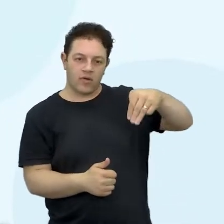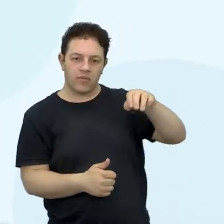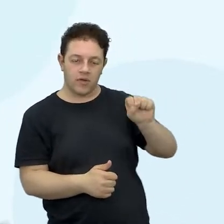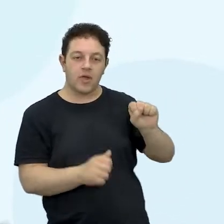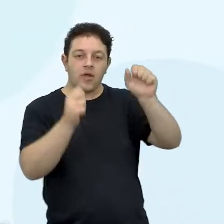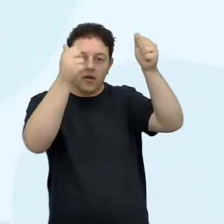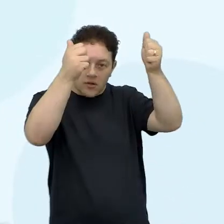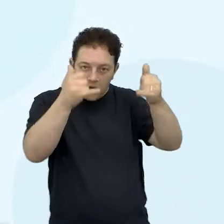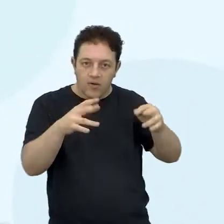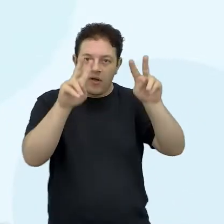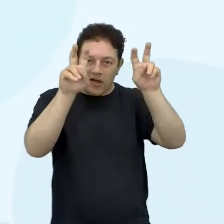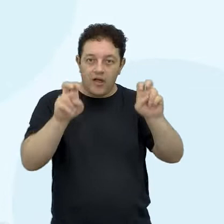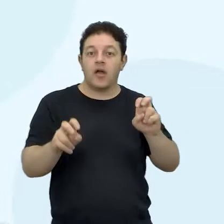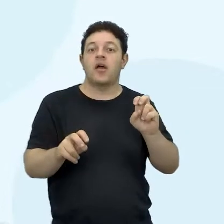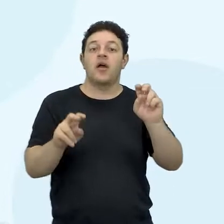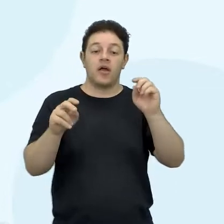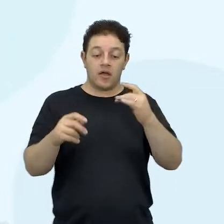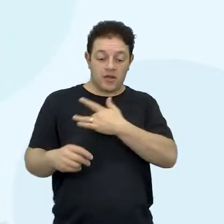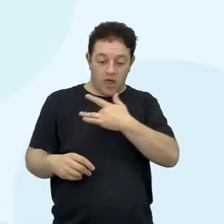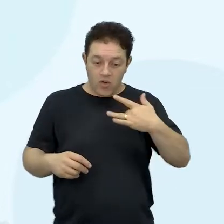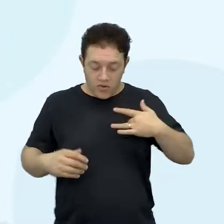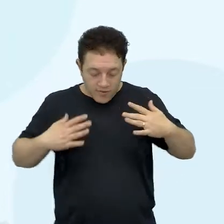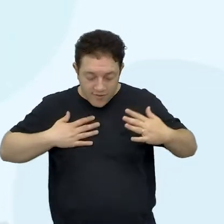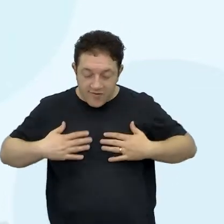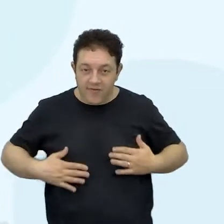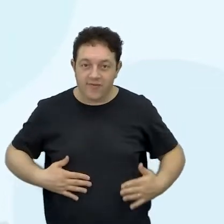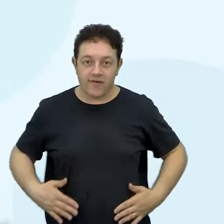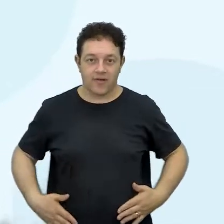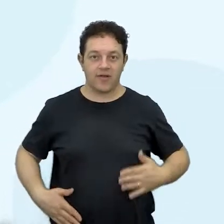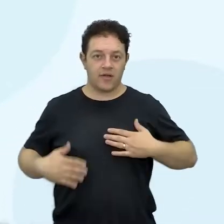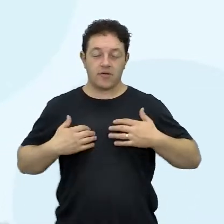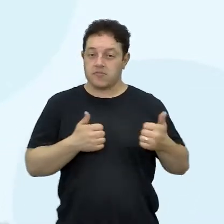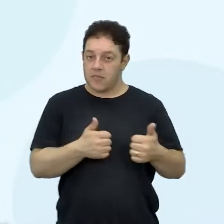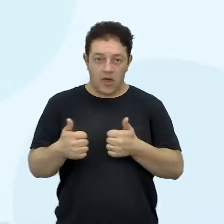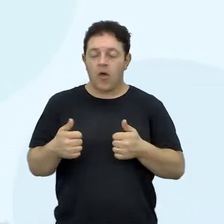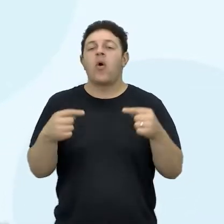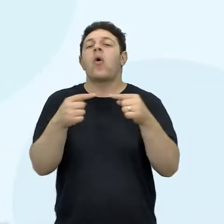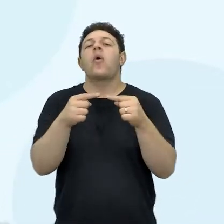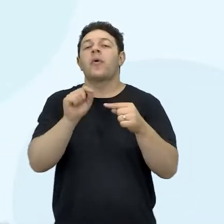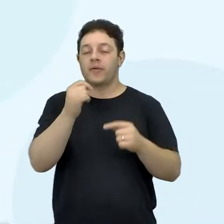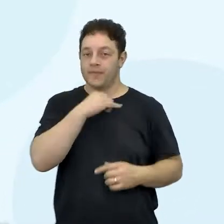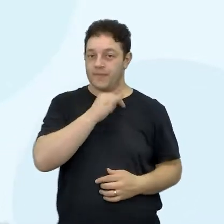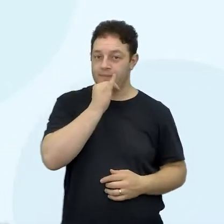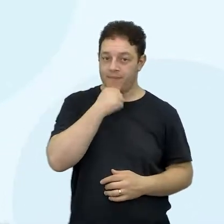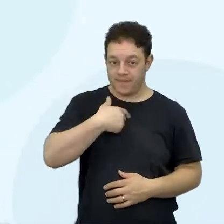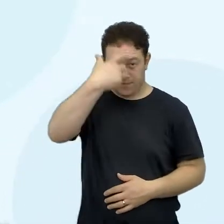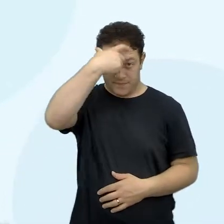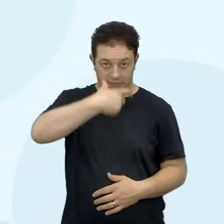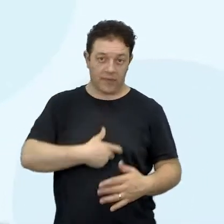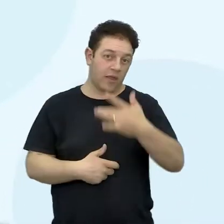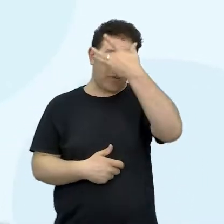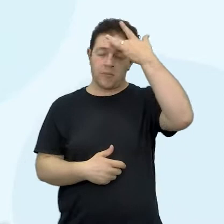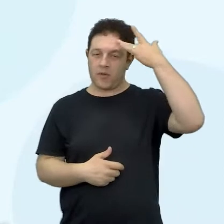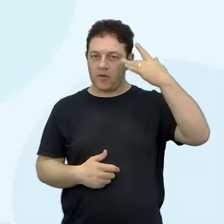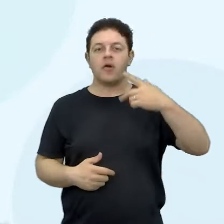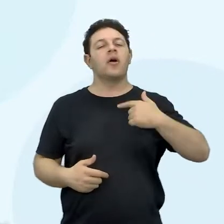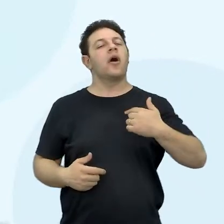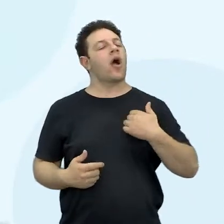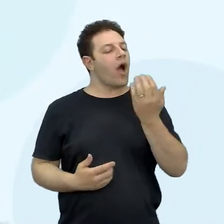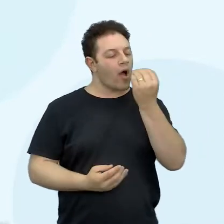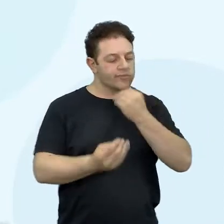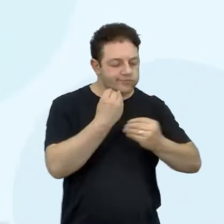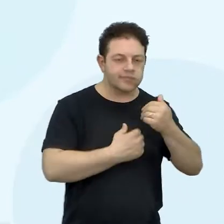de saúde ou estado de bem-estar físico, seria, por exemplo, uma pessoa que apresenta uma